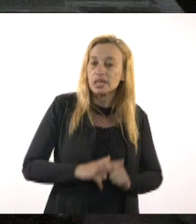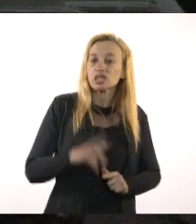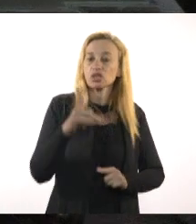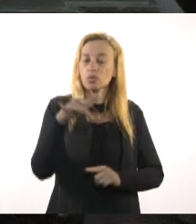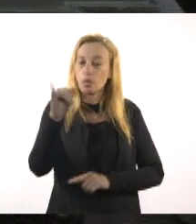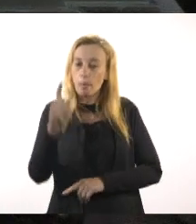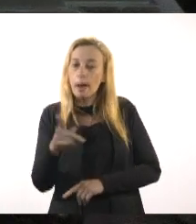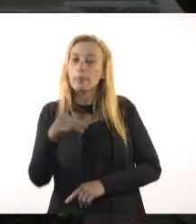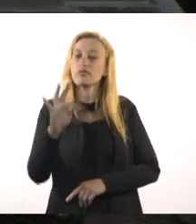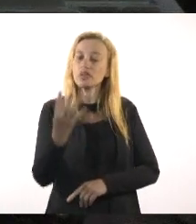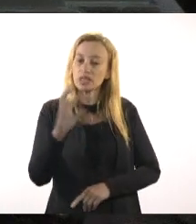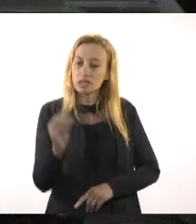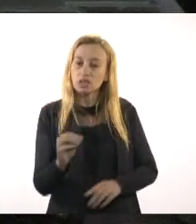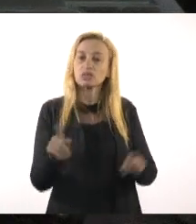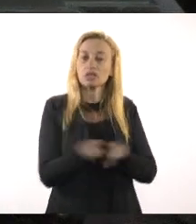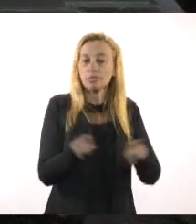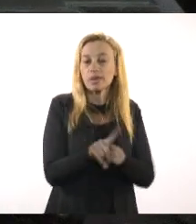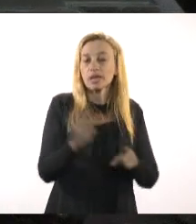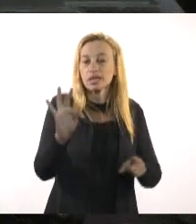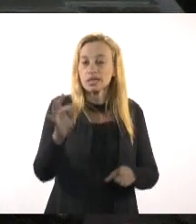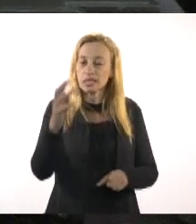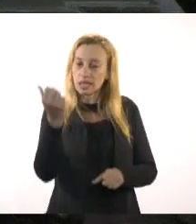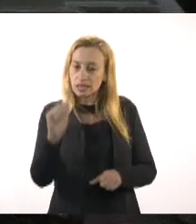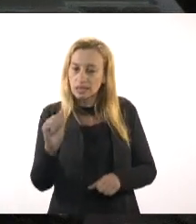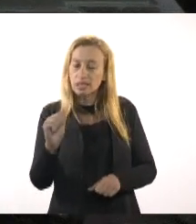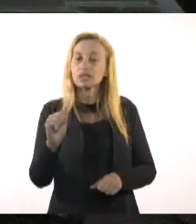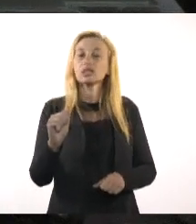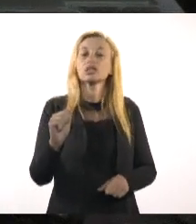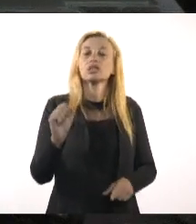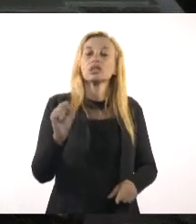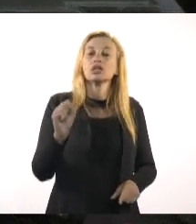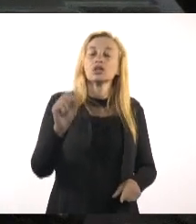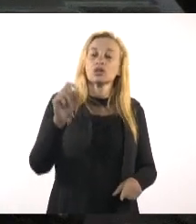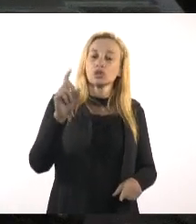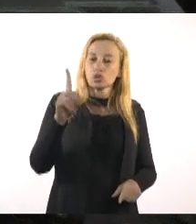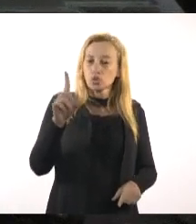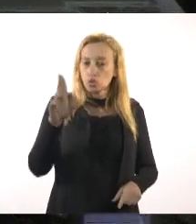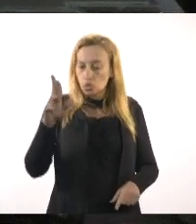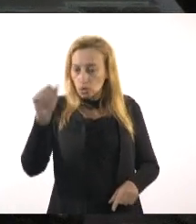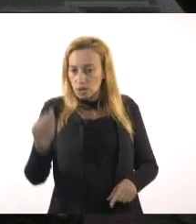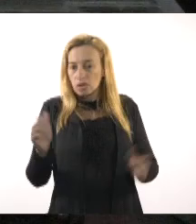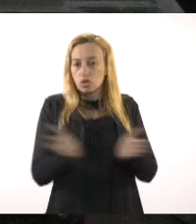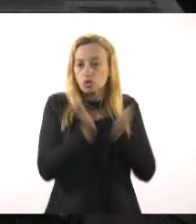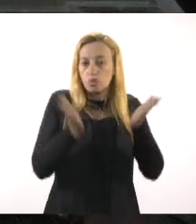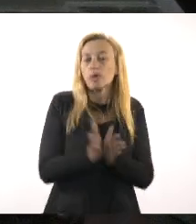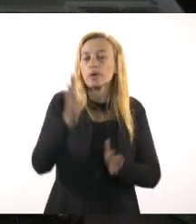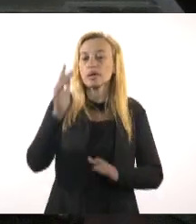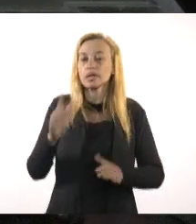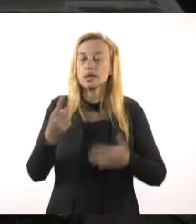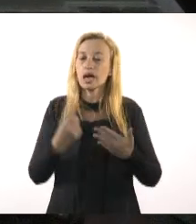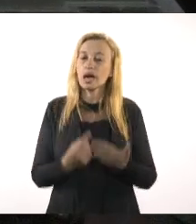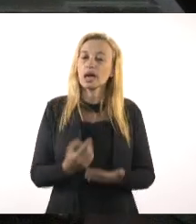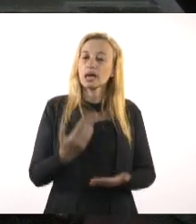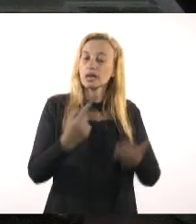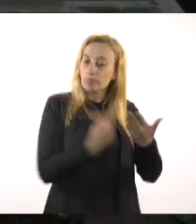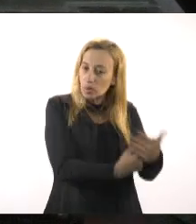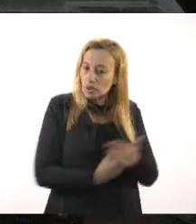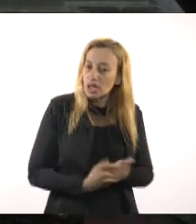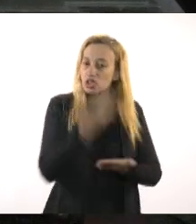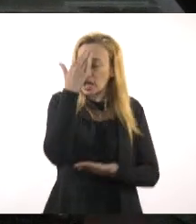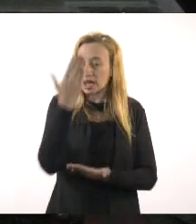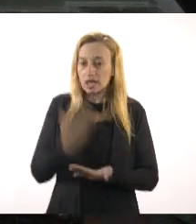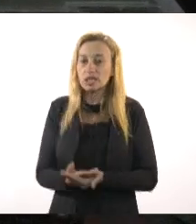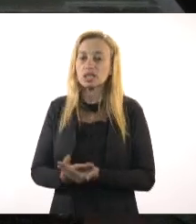Francisco e como a Santa Dulce dos Pobres, tanto defendem e tanto acreditam nesse pilar que é tão importante para a nossa